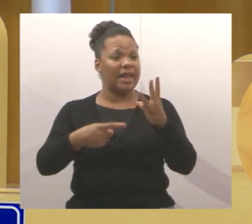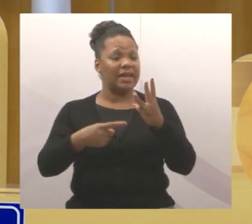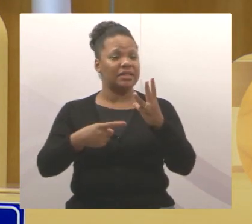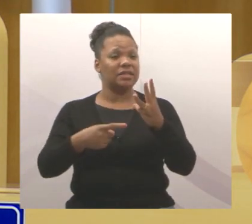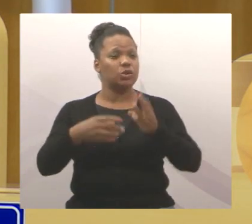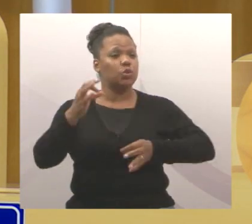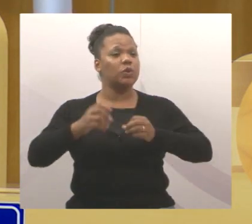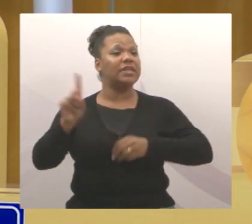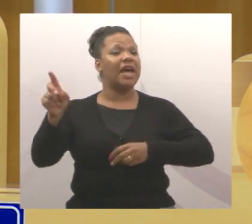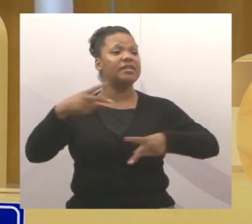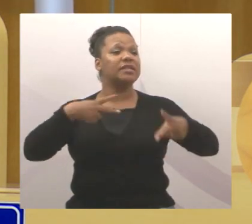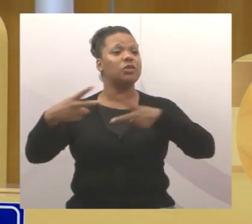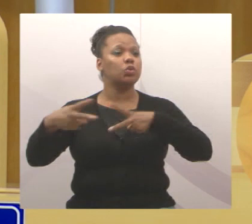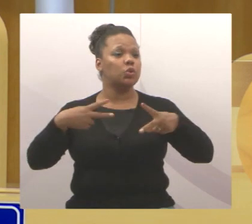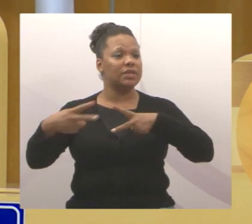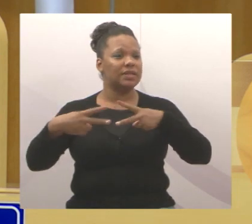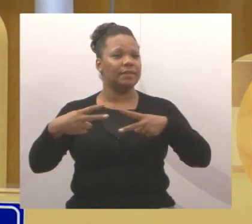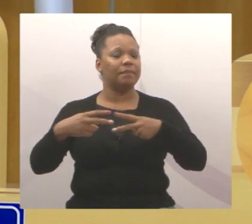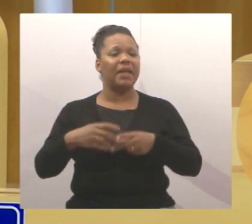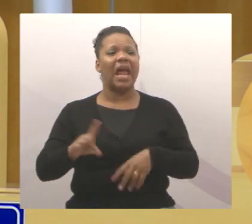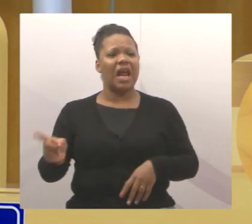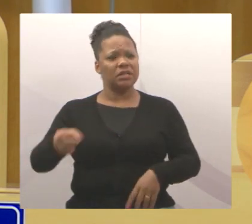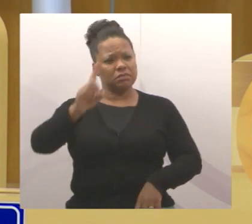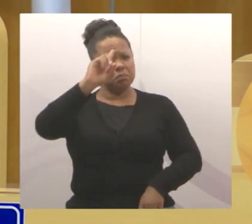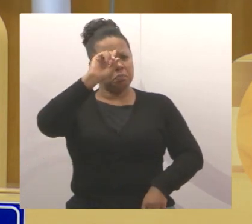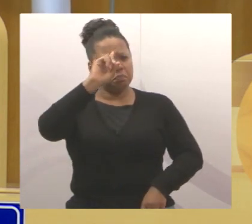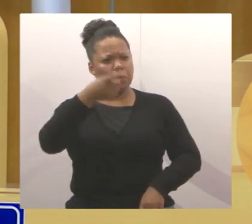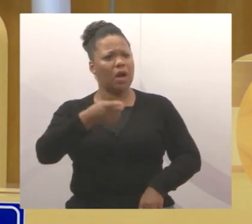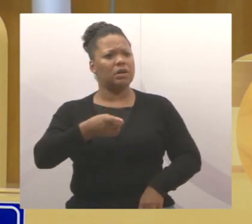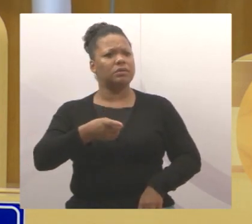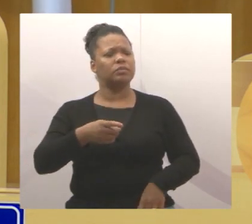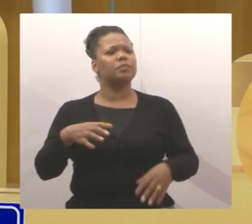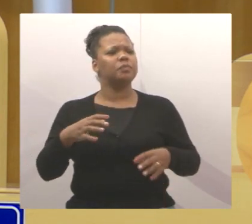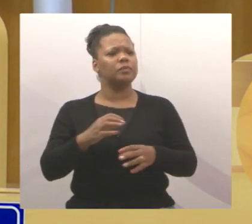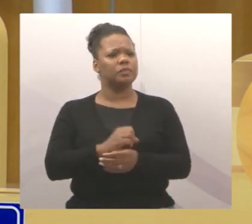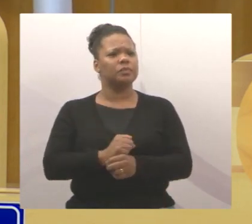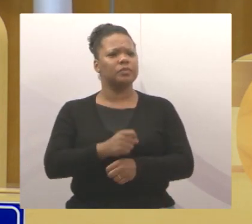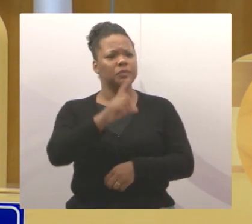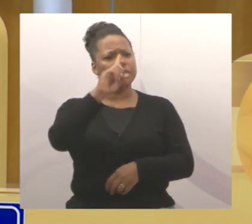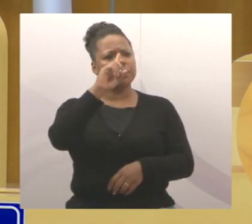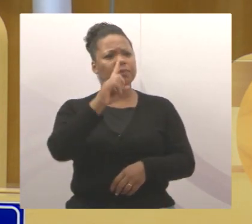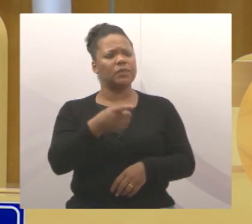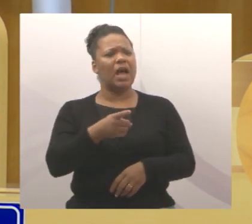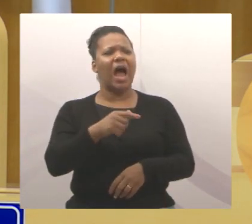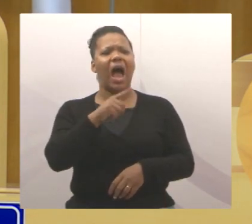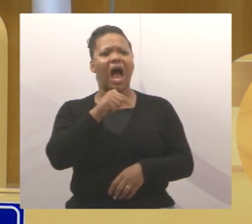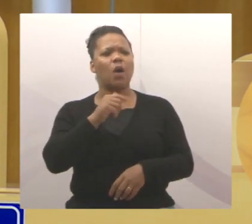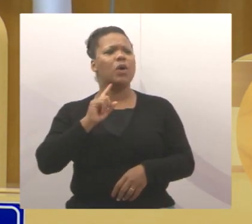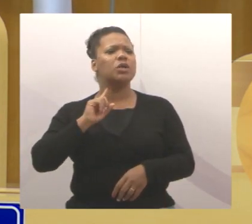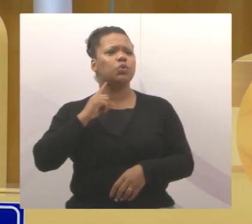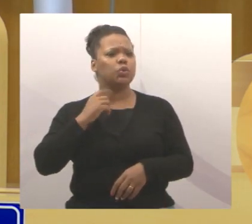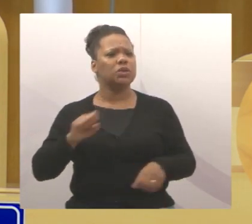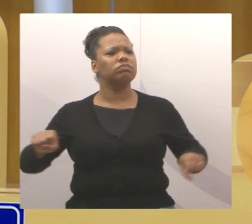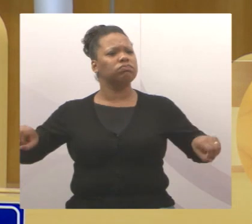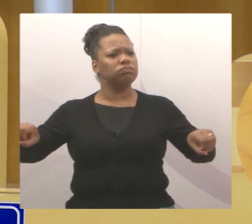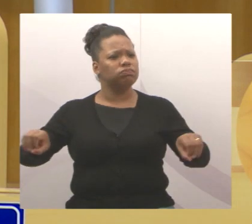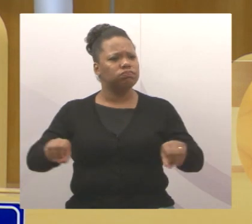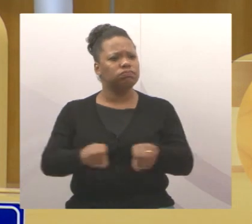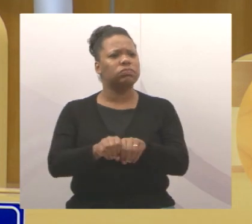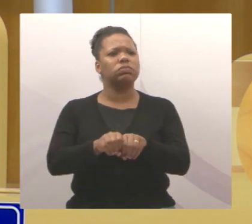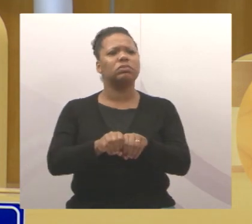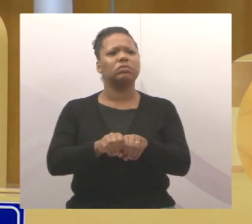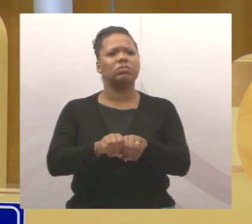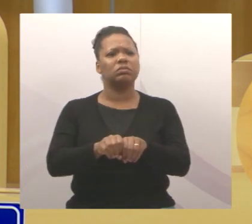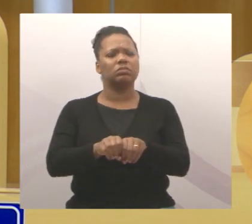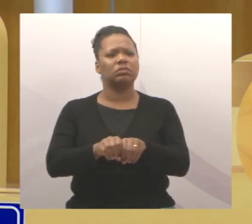dos Campos. E eles decidiram determinar a ligação de água. diz